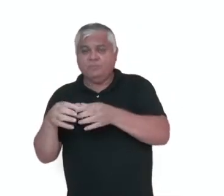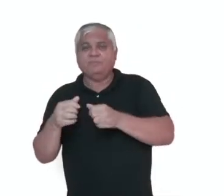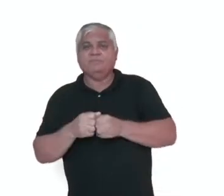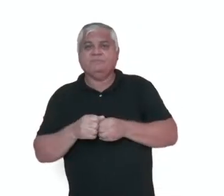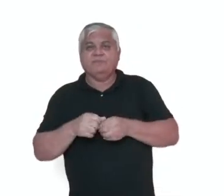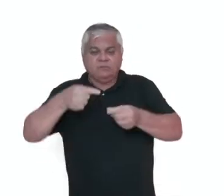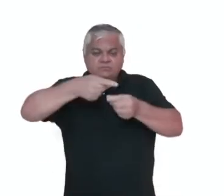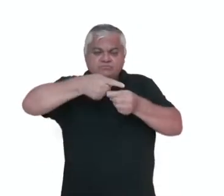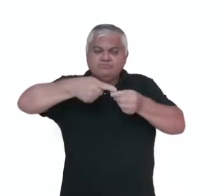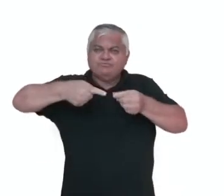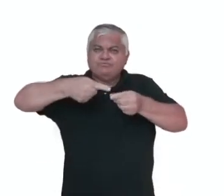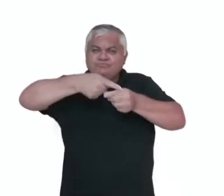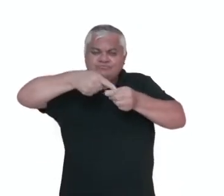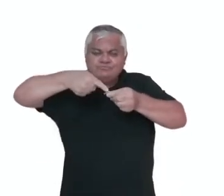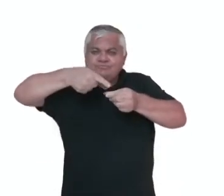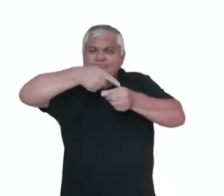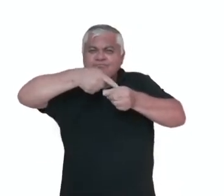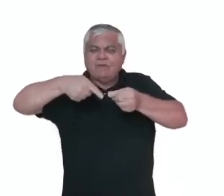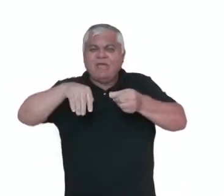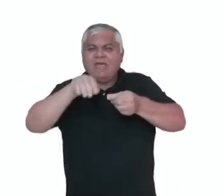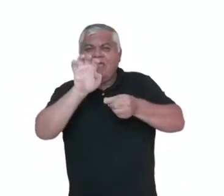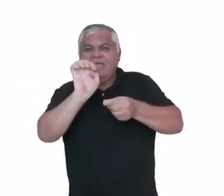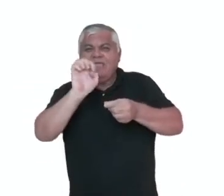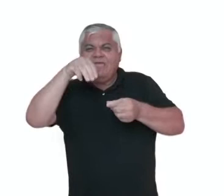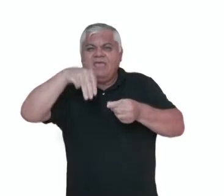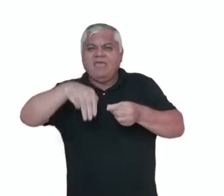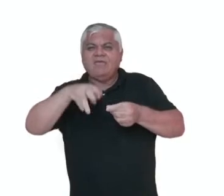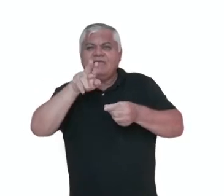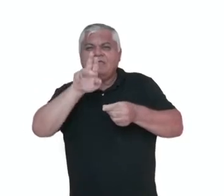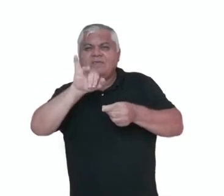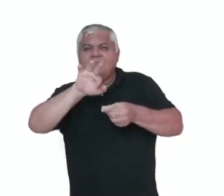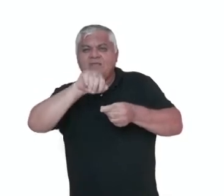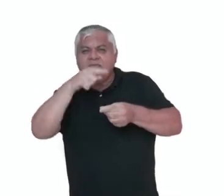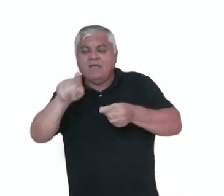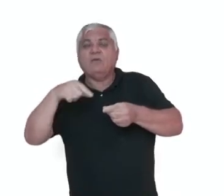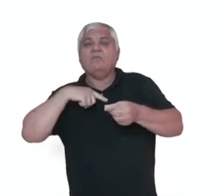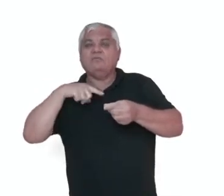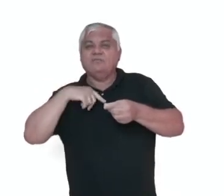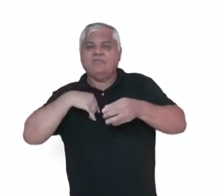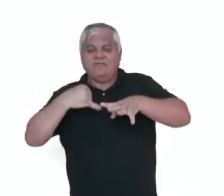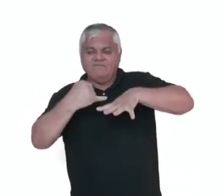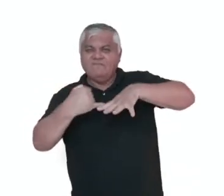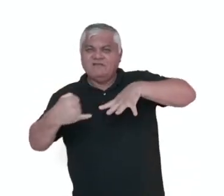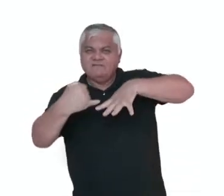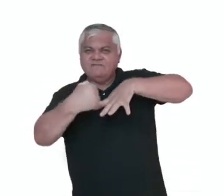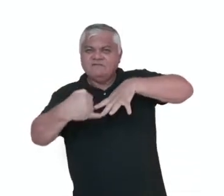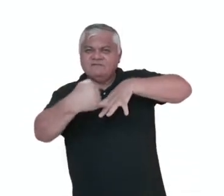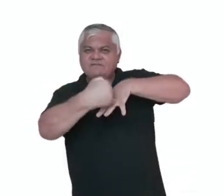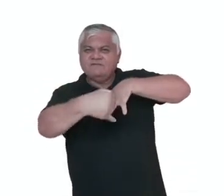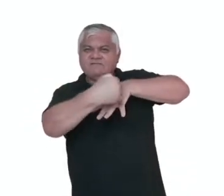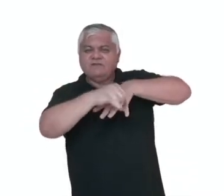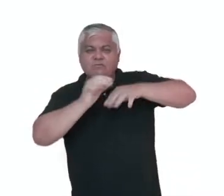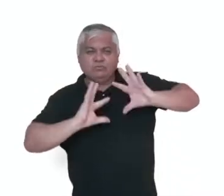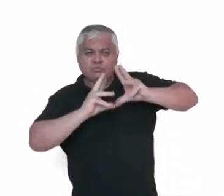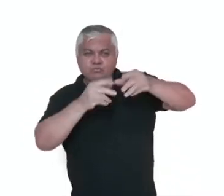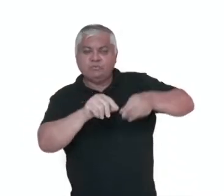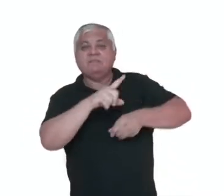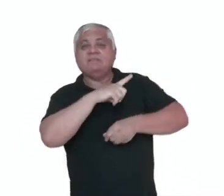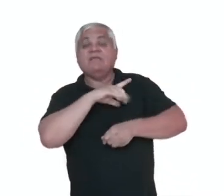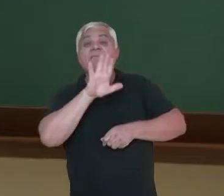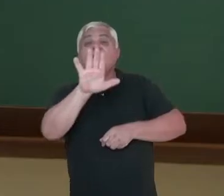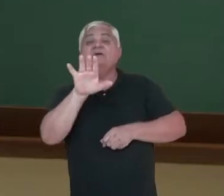no gametófito a partir de briófitas, né, reino Plantae. Vasos condutores de seiva, todos esses grupos possuem, mas